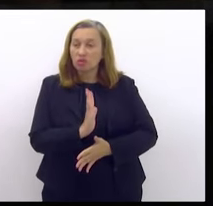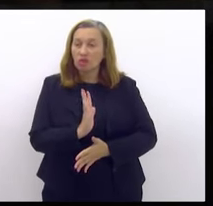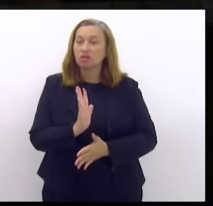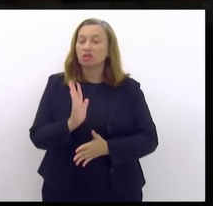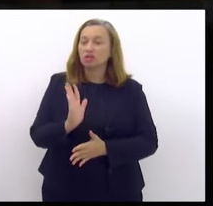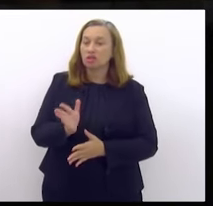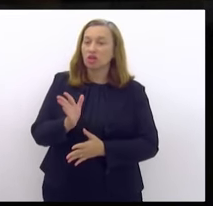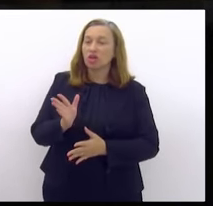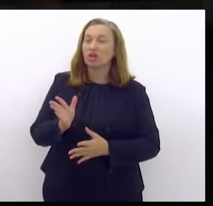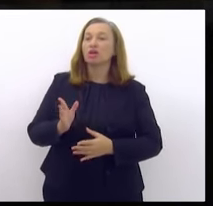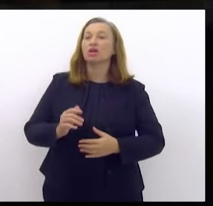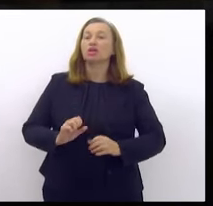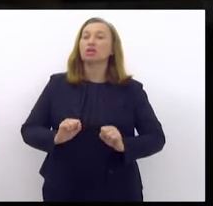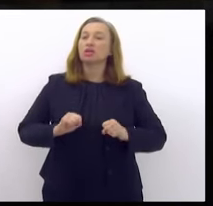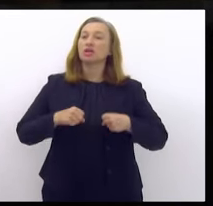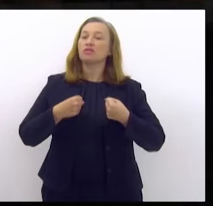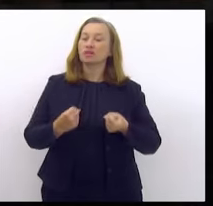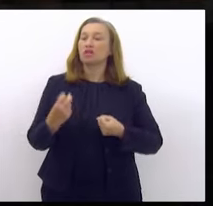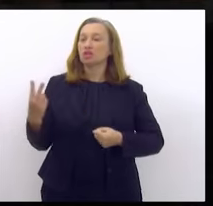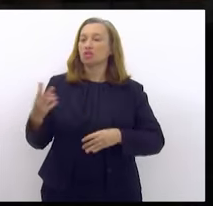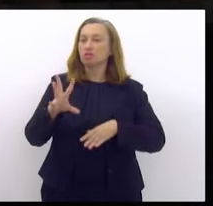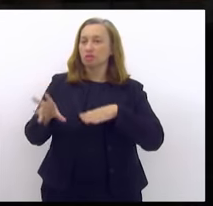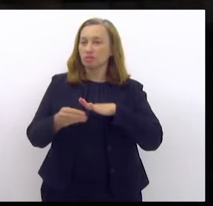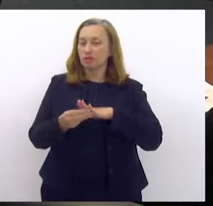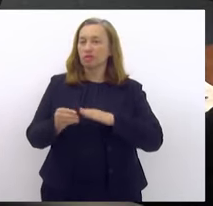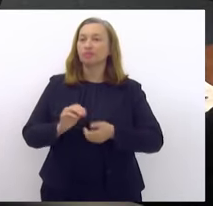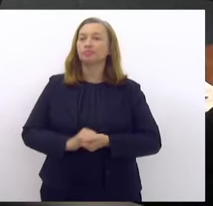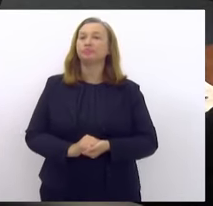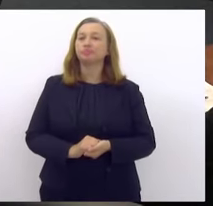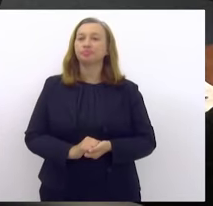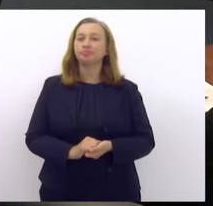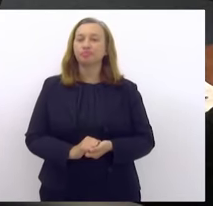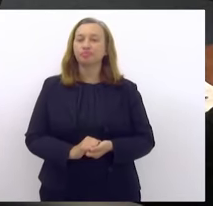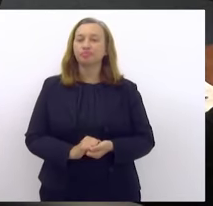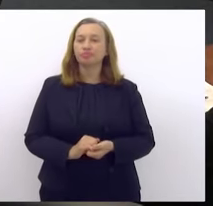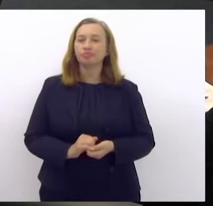a defesa das minhas duas emendas.